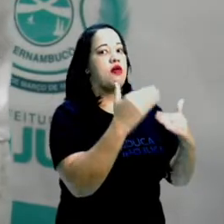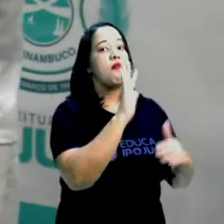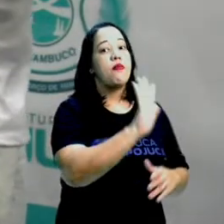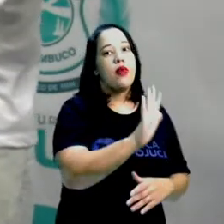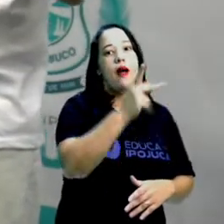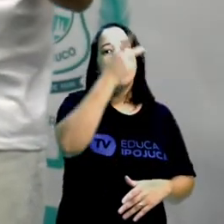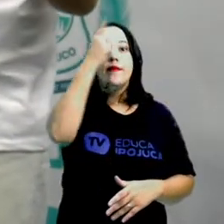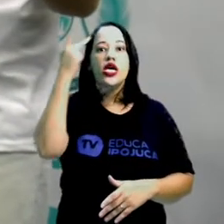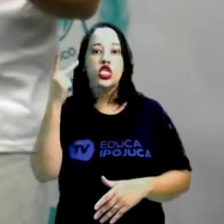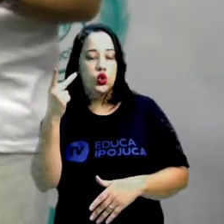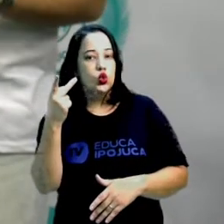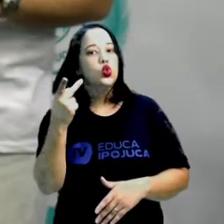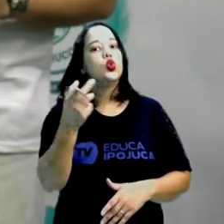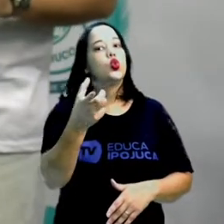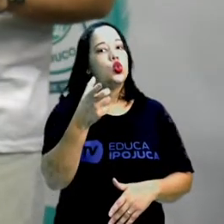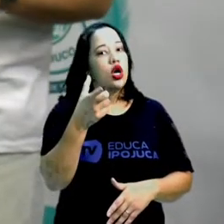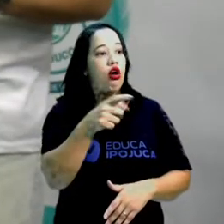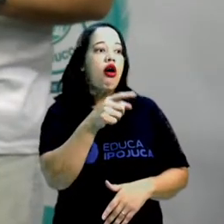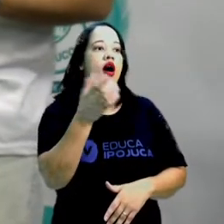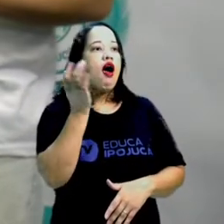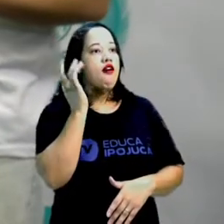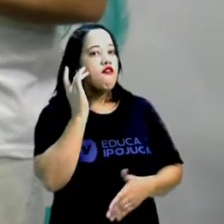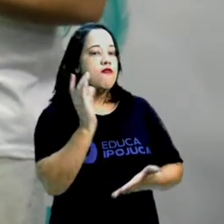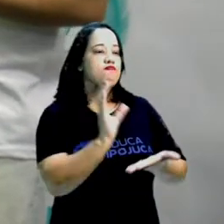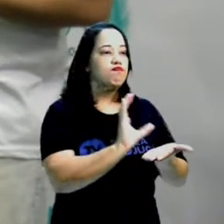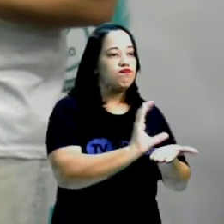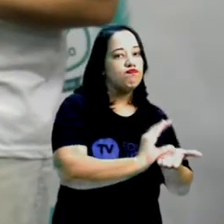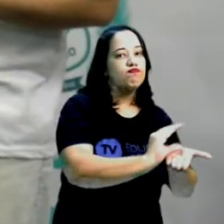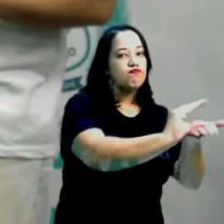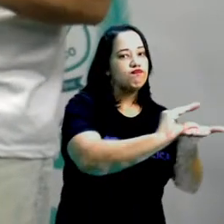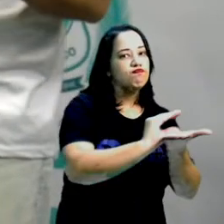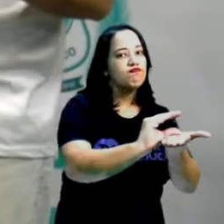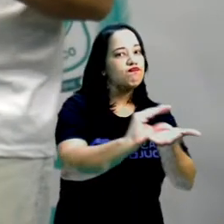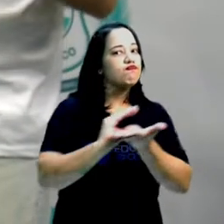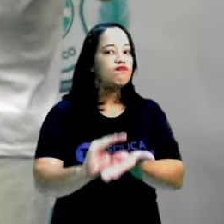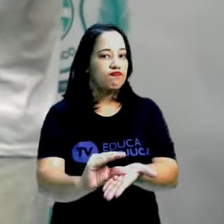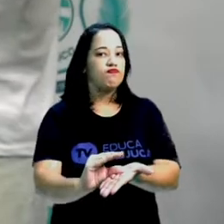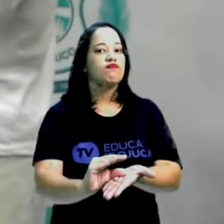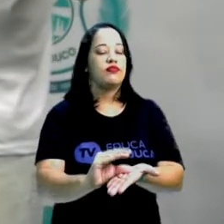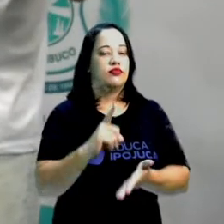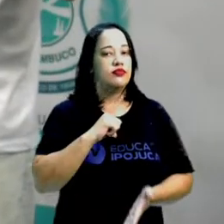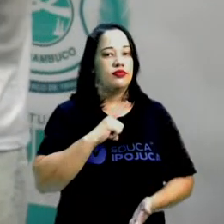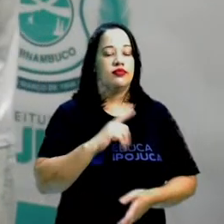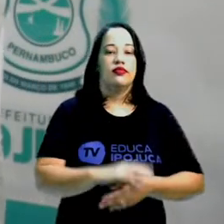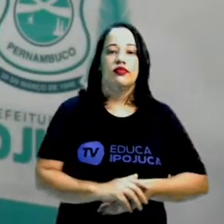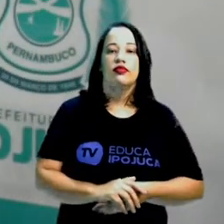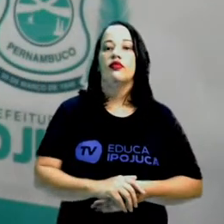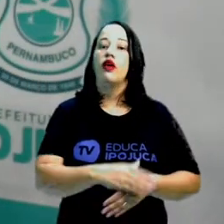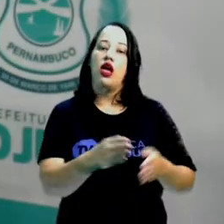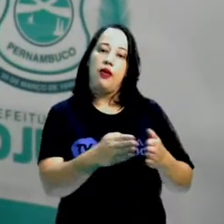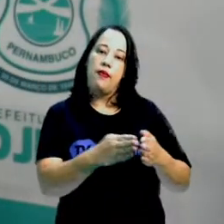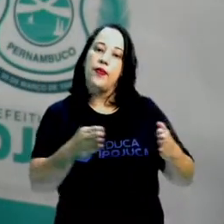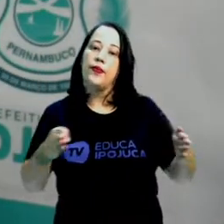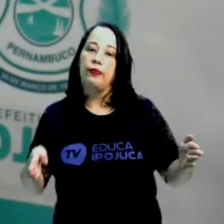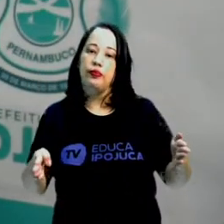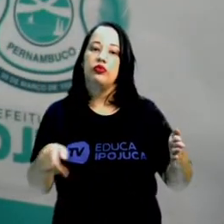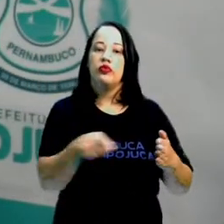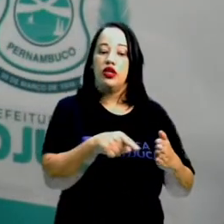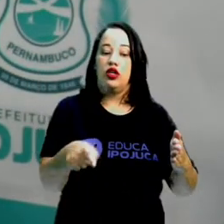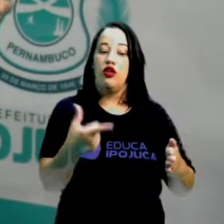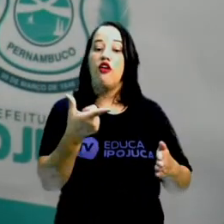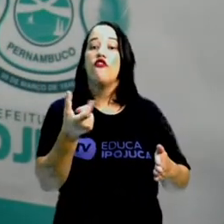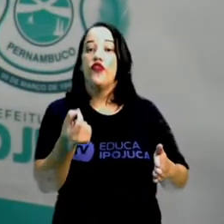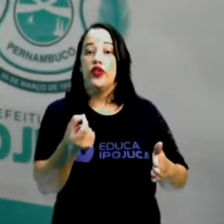gente especulando dá certo no Mercado de Ações durante esse período nessa década de